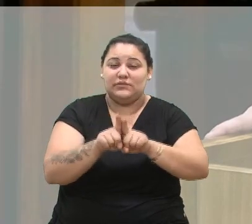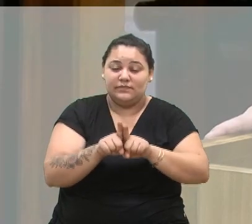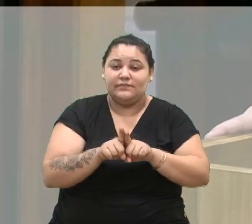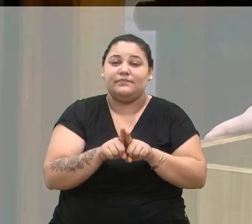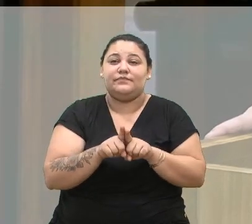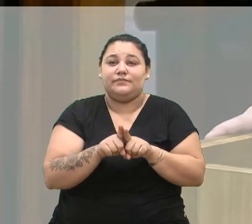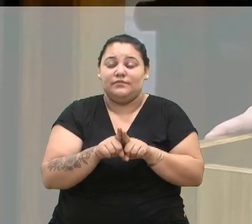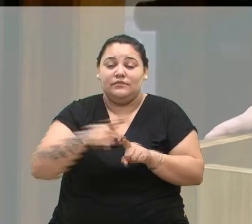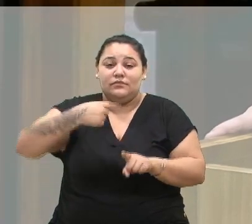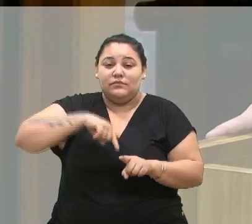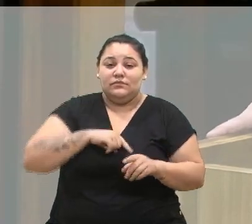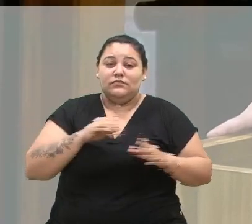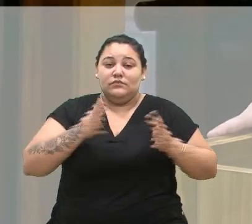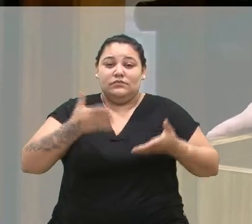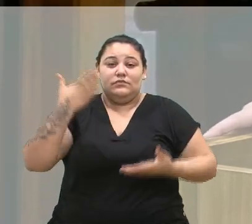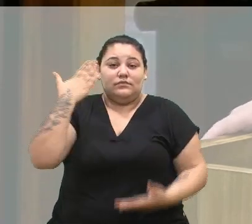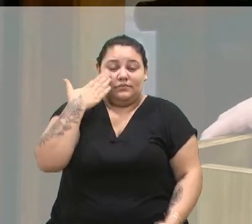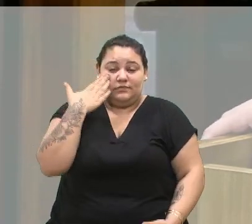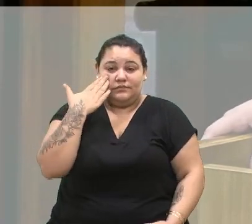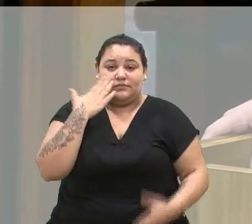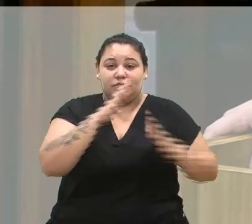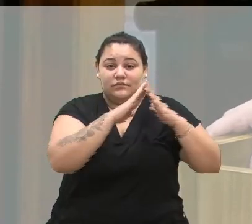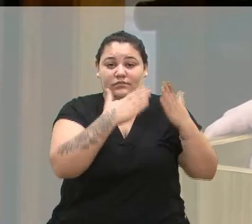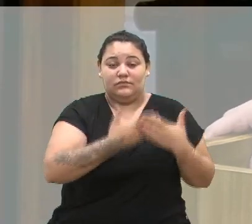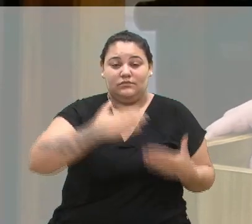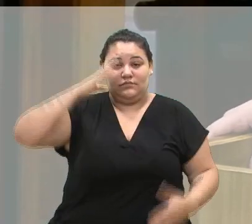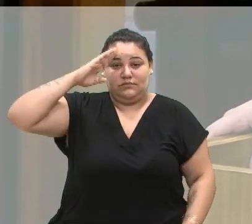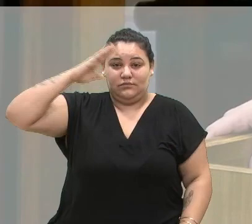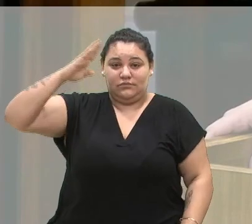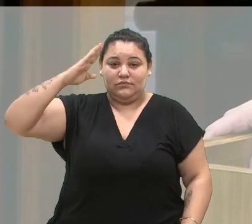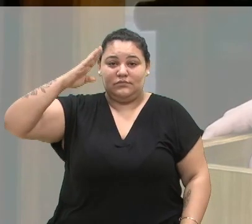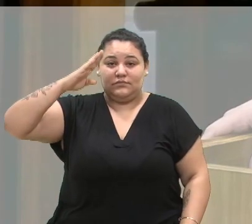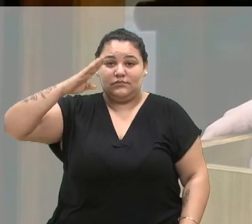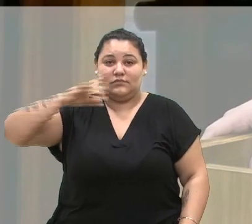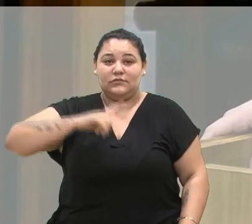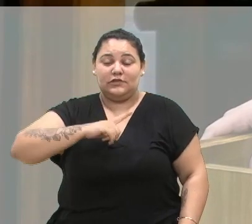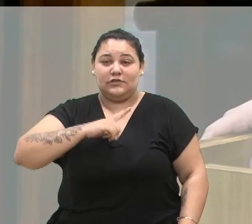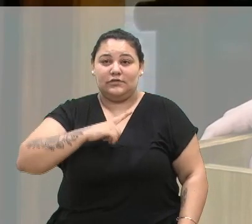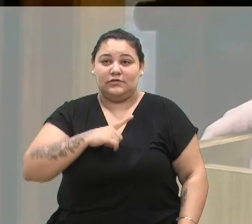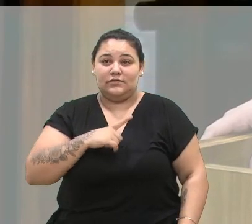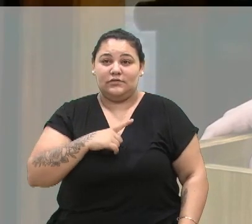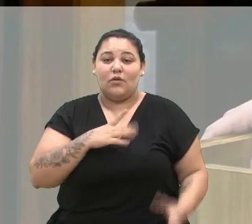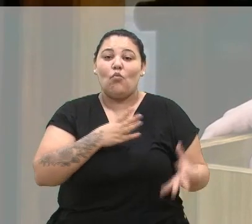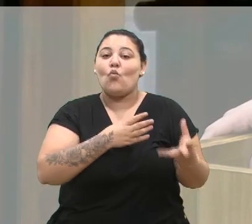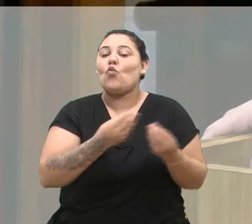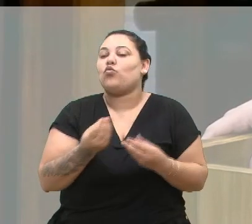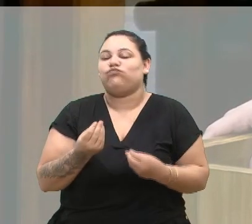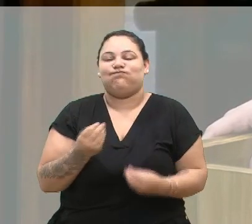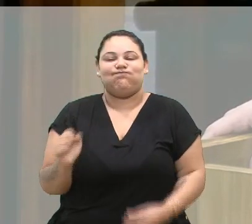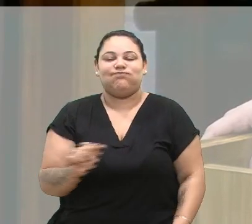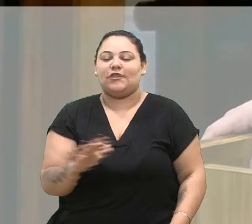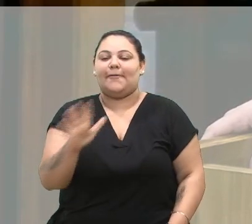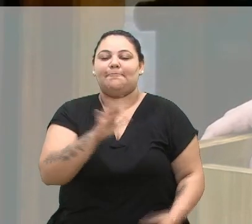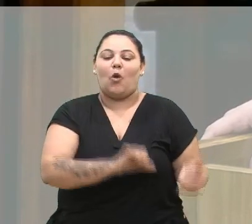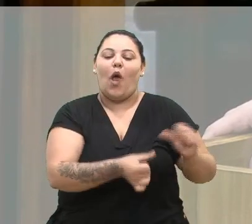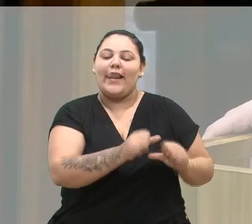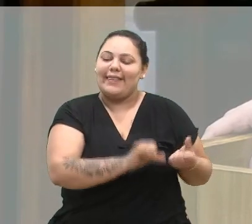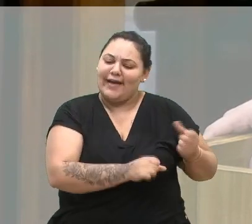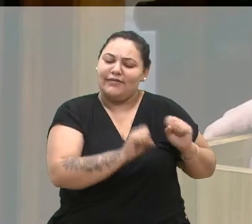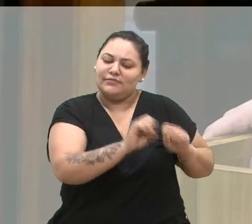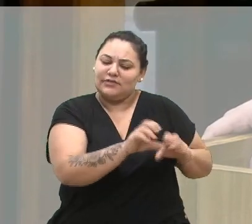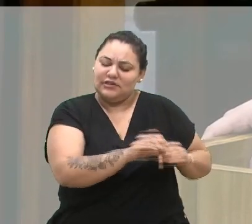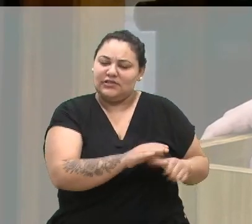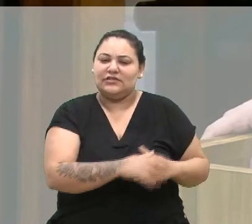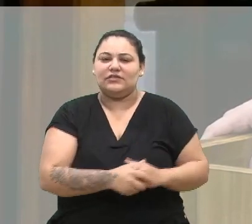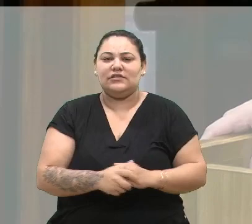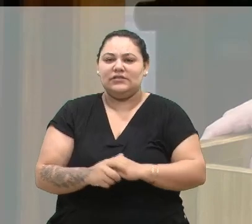que a gente sabe que as escolas cívico-militares, elas trazem muitos valores, qualidade de ensino,